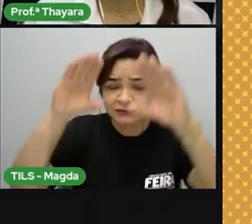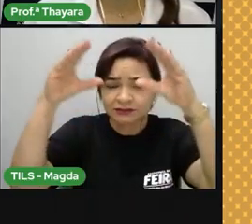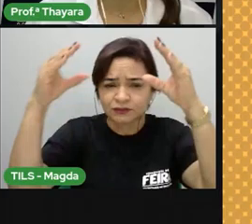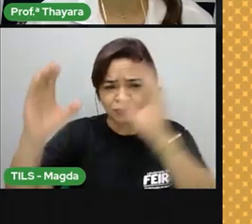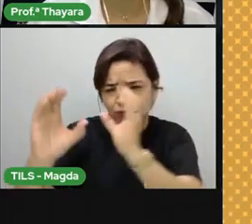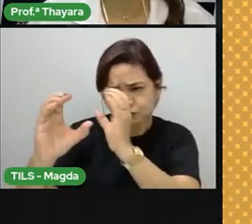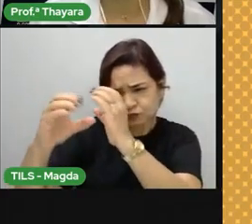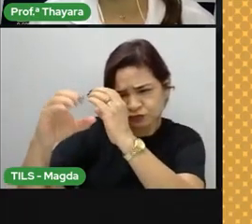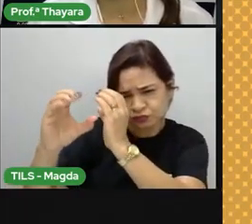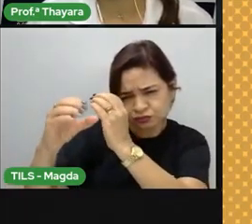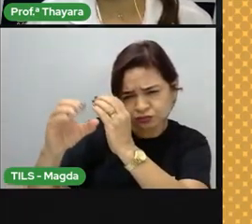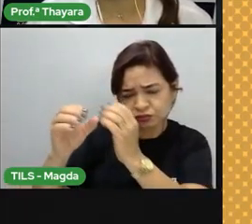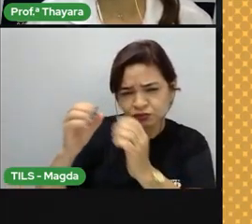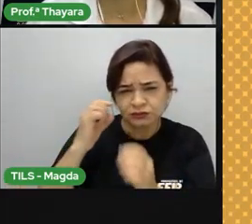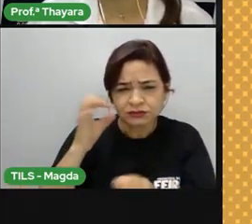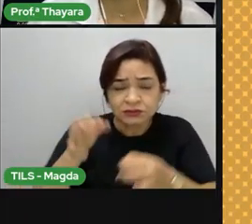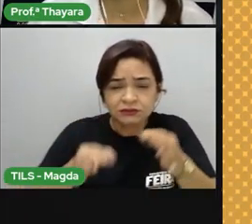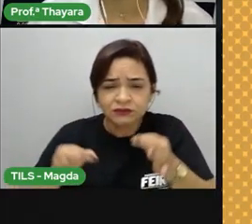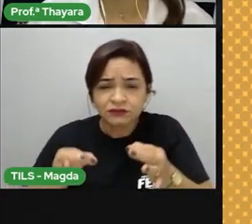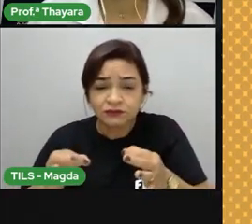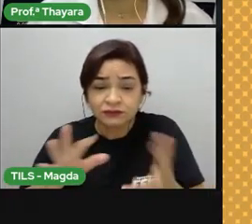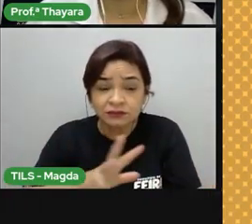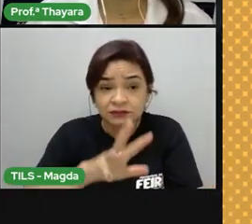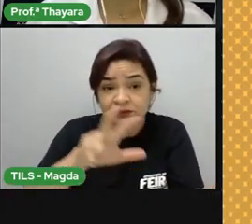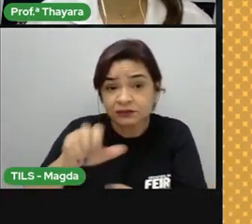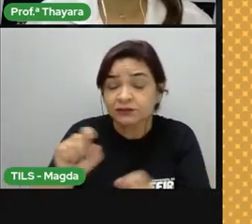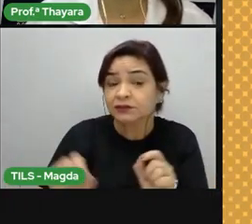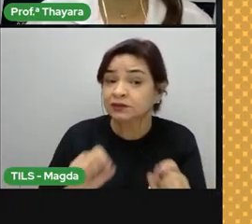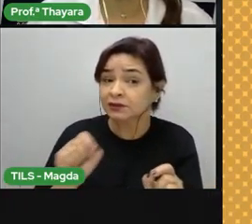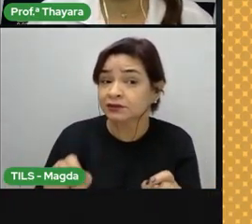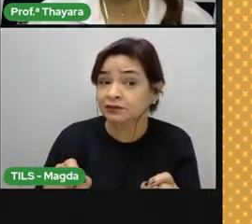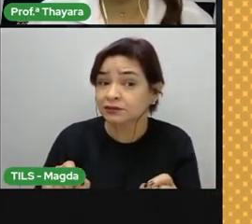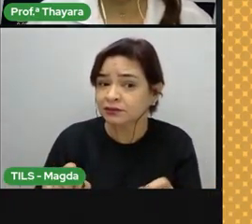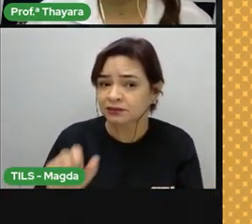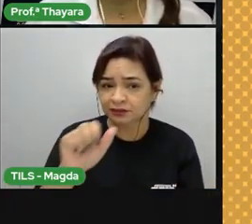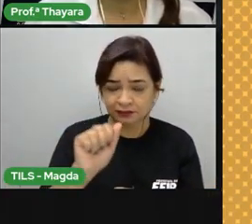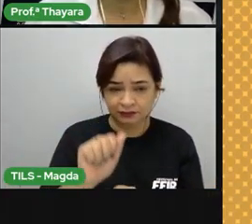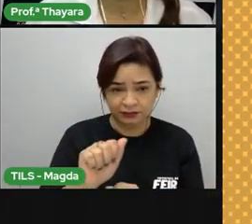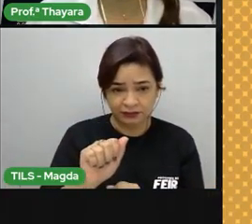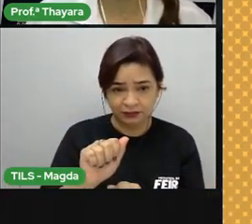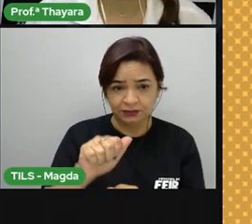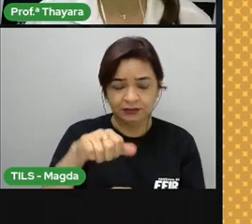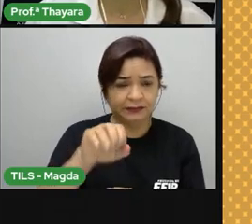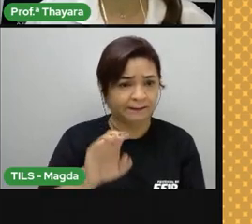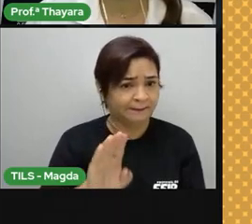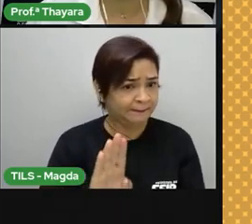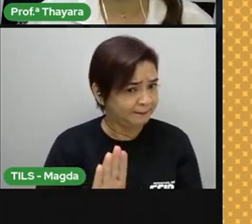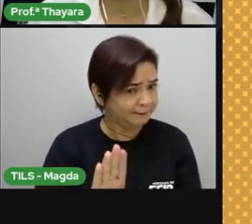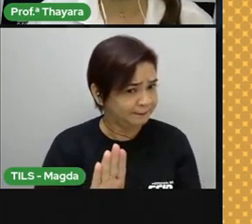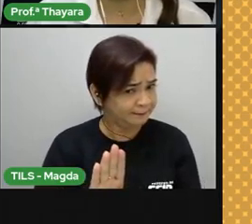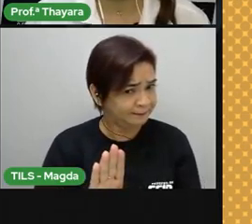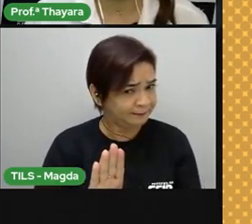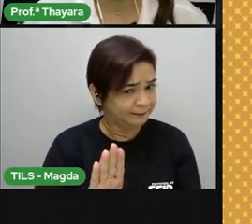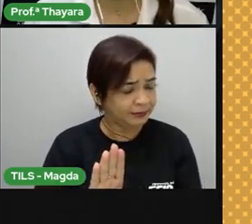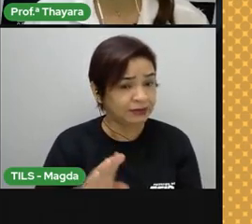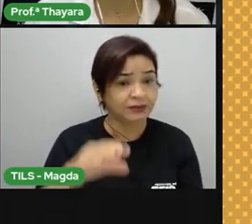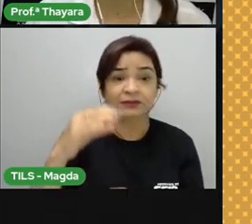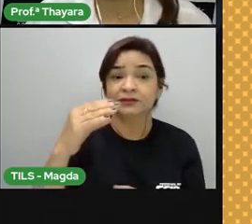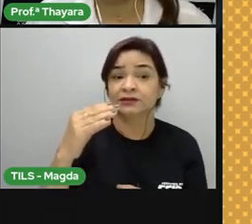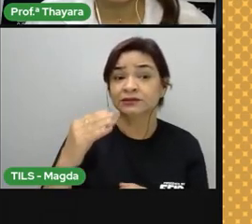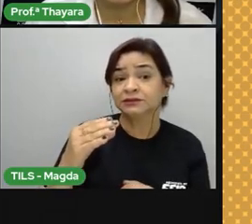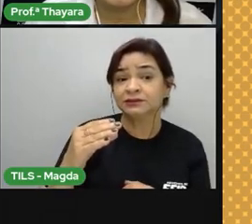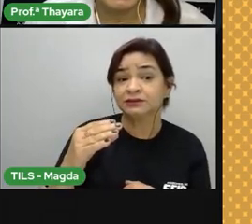lunares para justificar a forma esférica do planeta foi letra A, Aristóteles, letra B, Nicolau Copérnico,